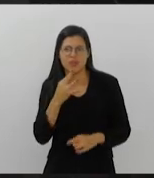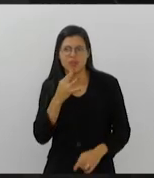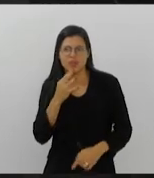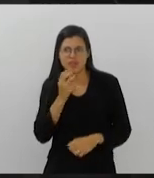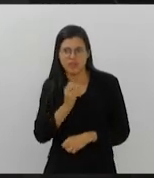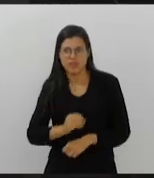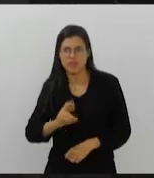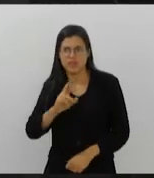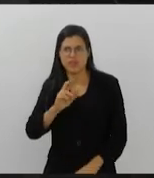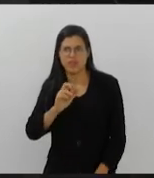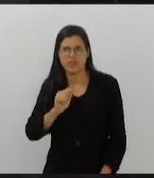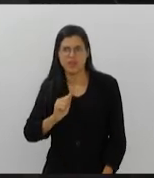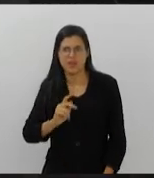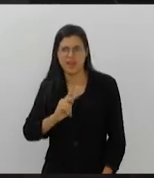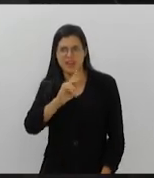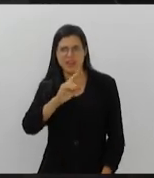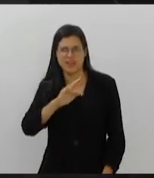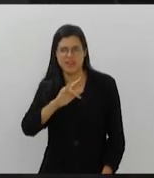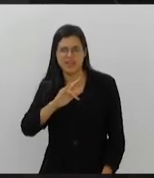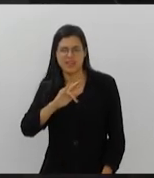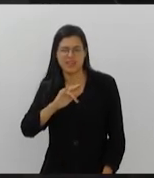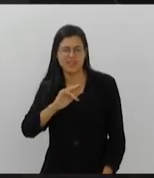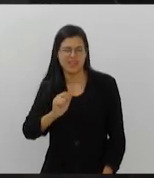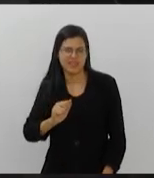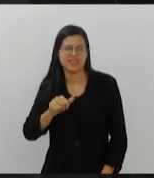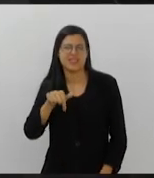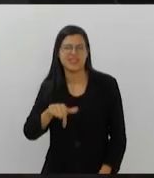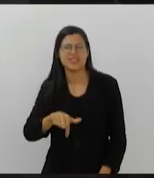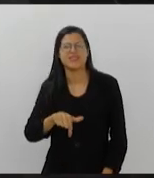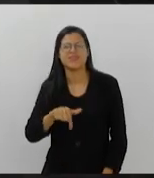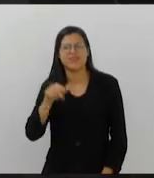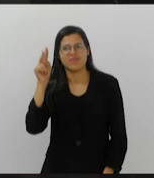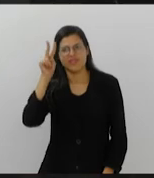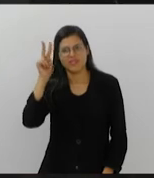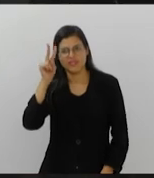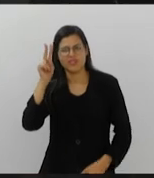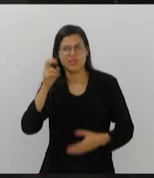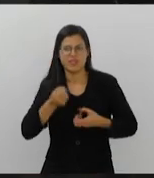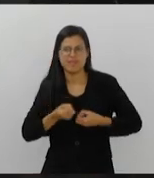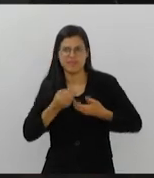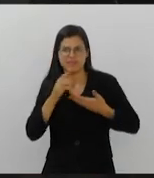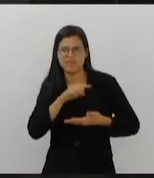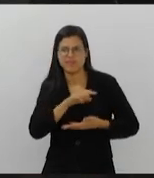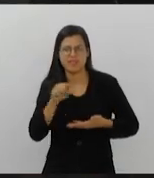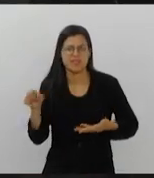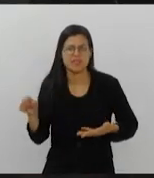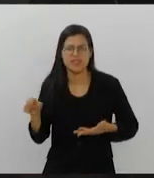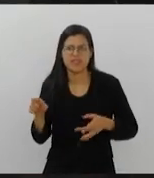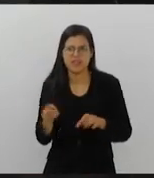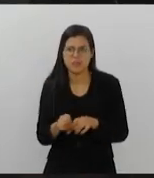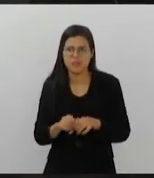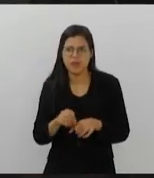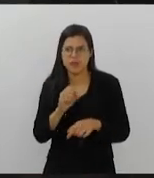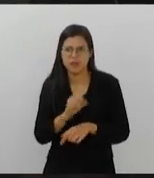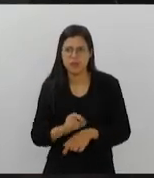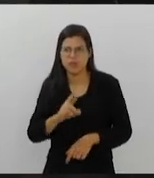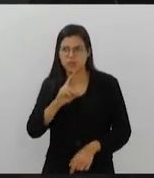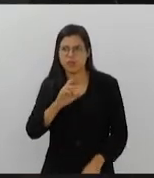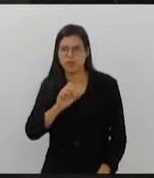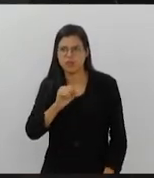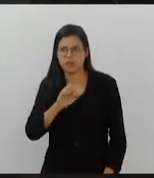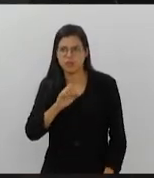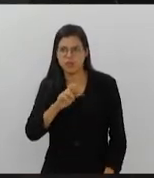Akira nessa história aí que eu acabei de contar aos senhores e senhoras, assim como o doutor Sérgio, as juízas que eu